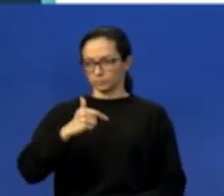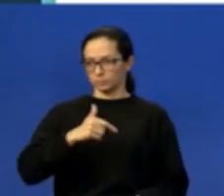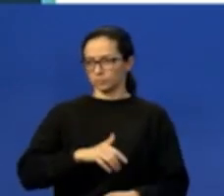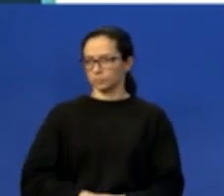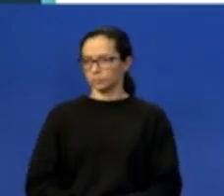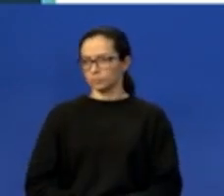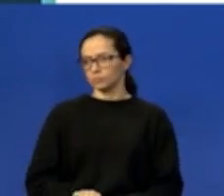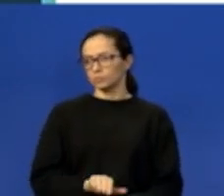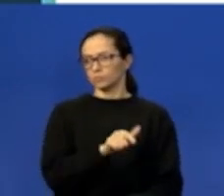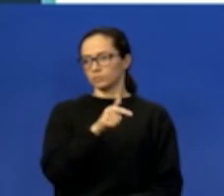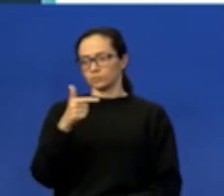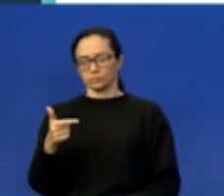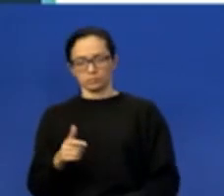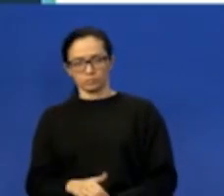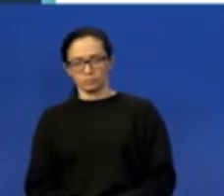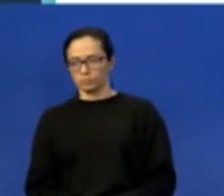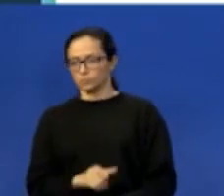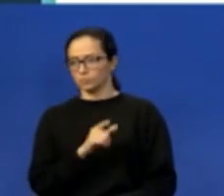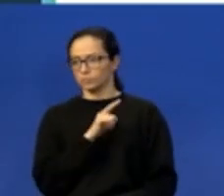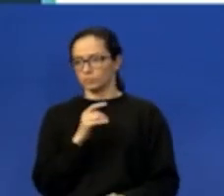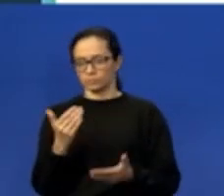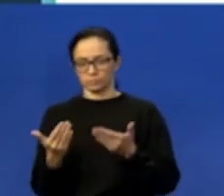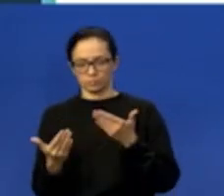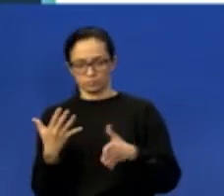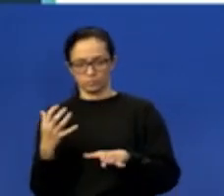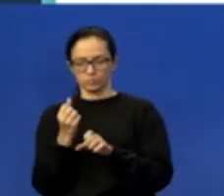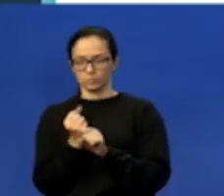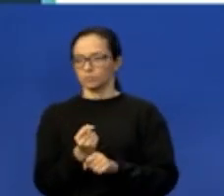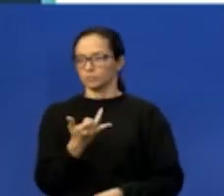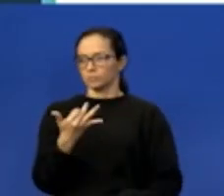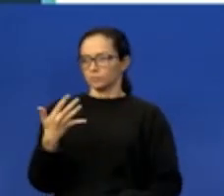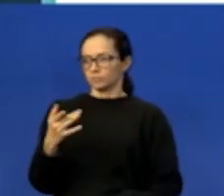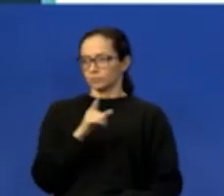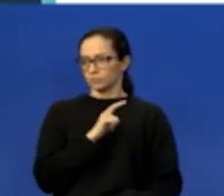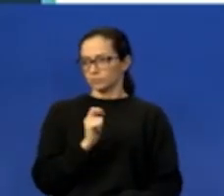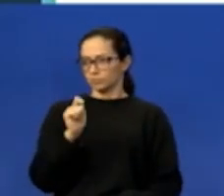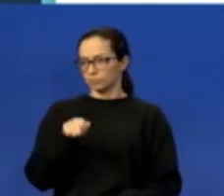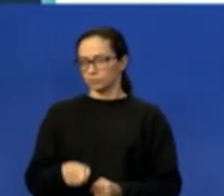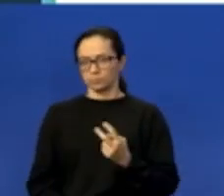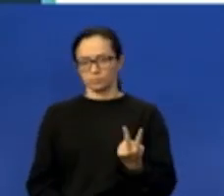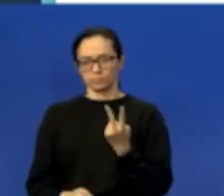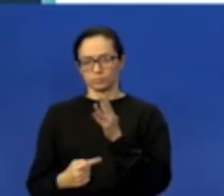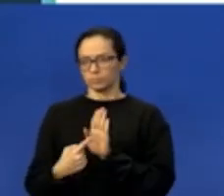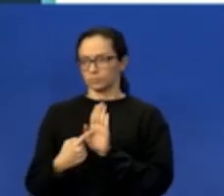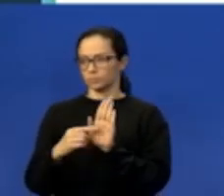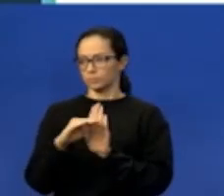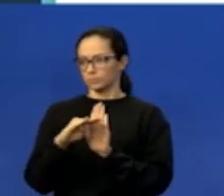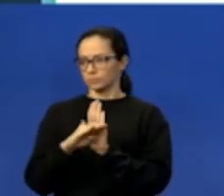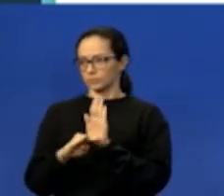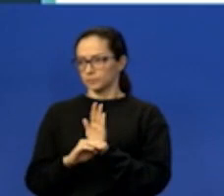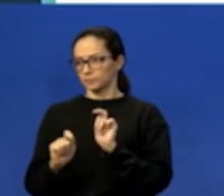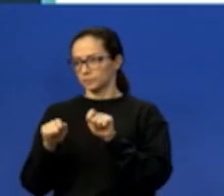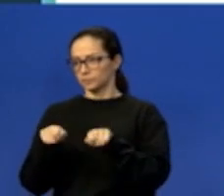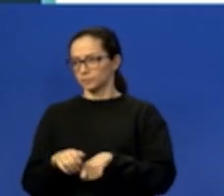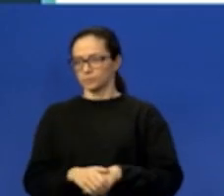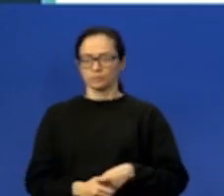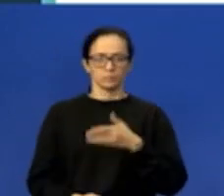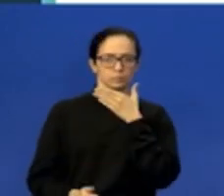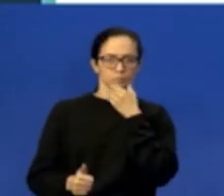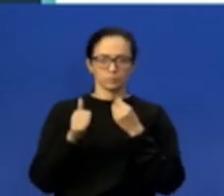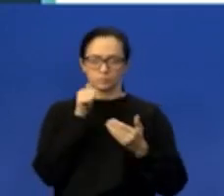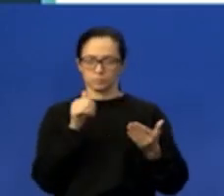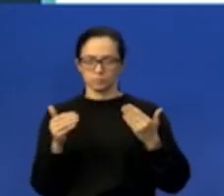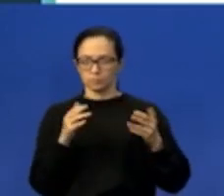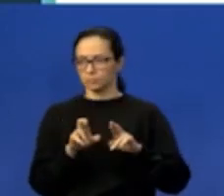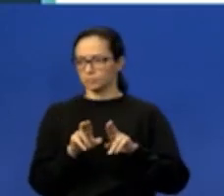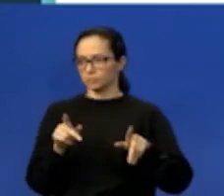hemoglobina corpuscular média seria o peso da hemoglobina na hemácia e os valores de referência variam entre os homens e as mulheres